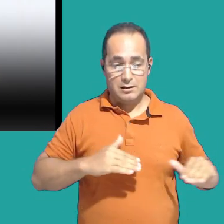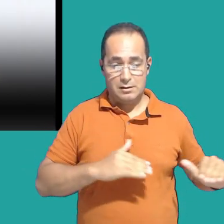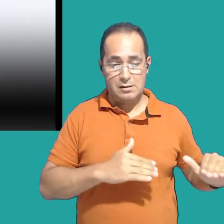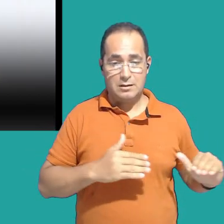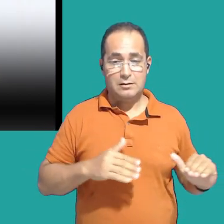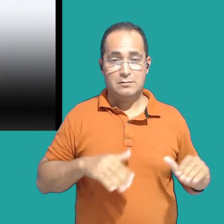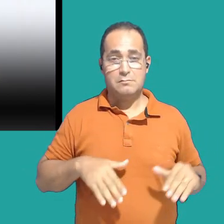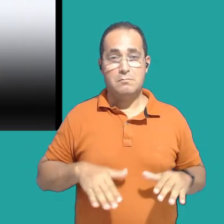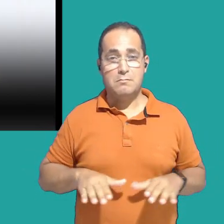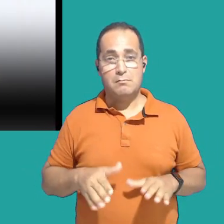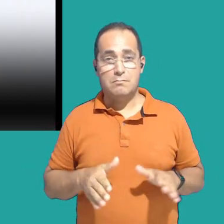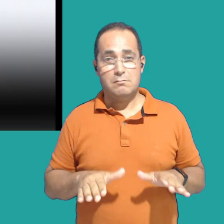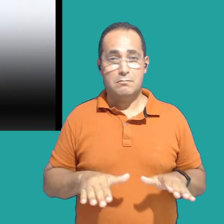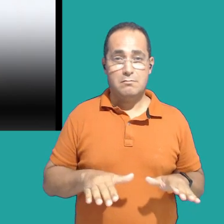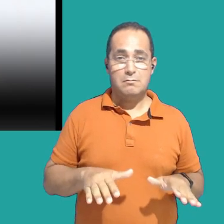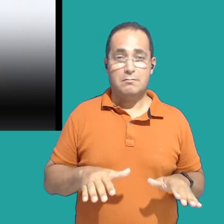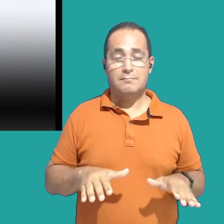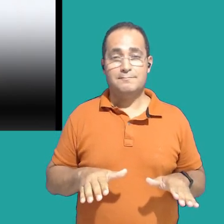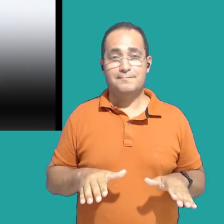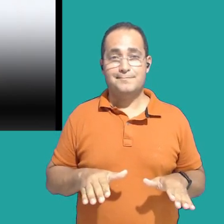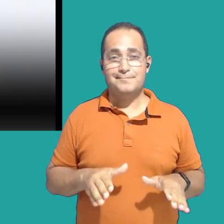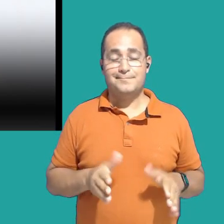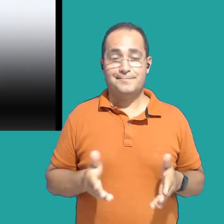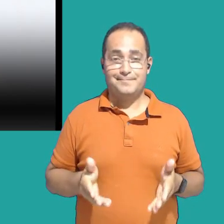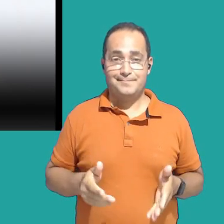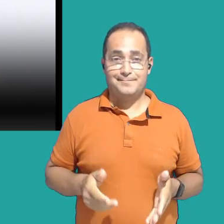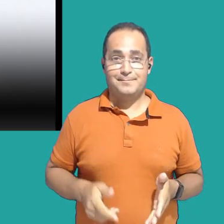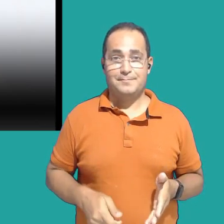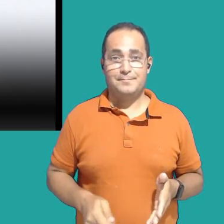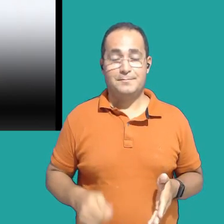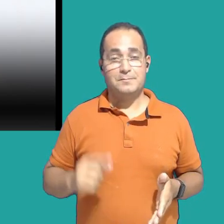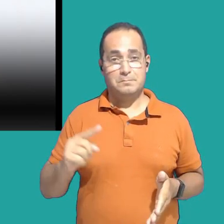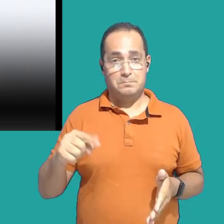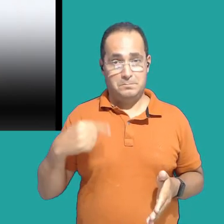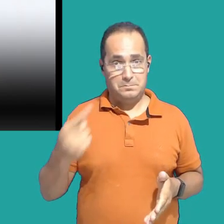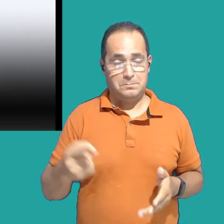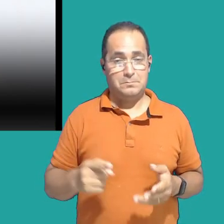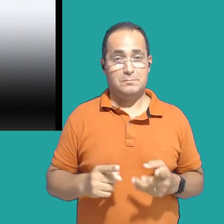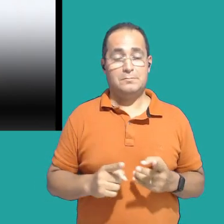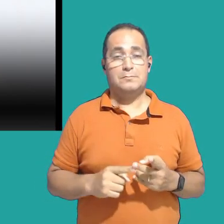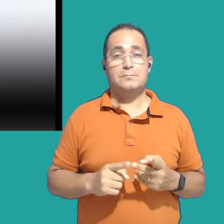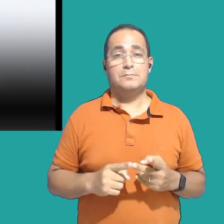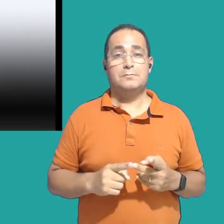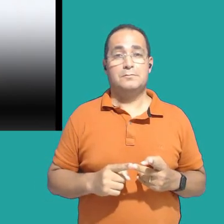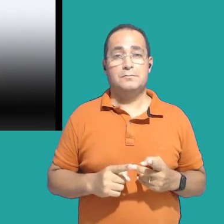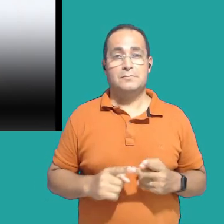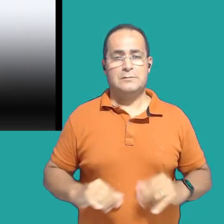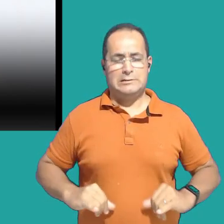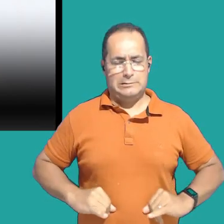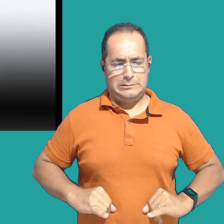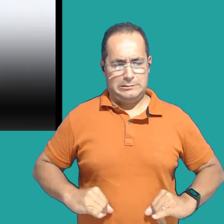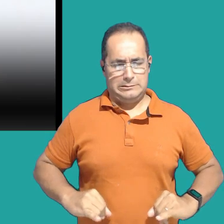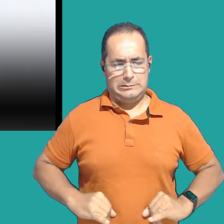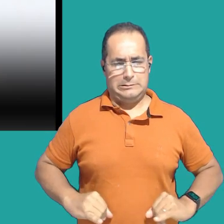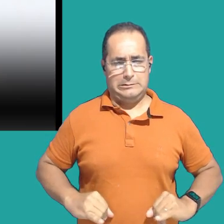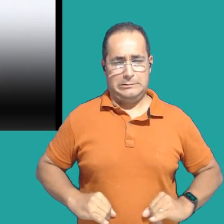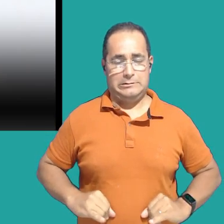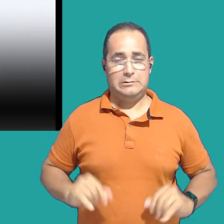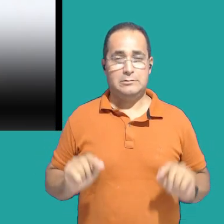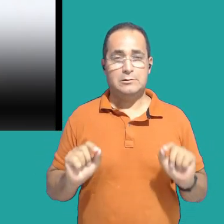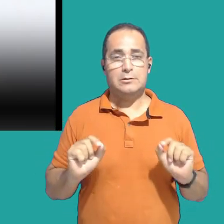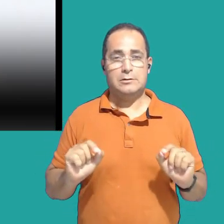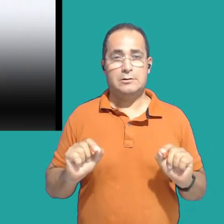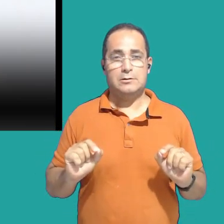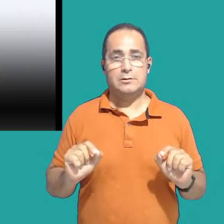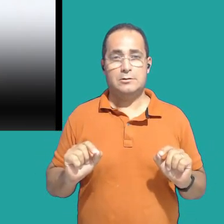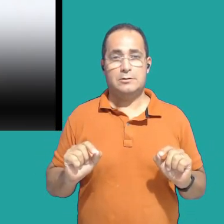irregulares, acidentadas, depois sofri